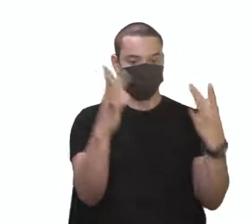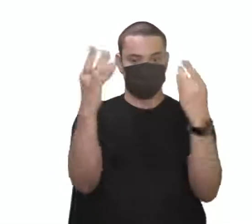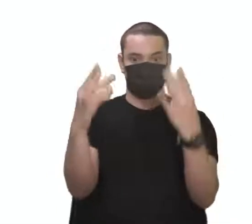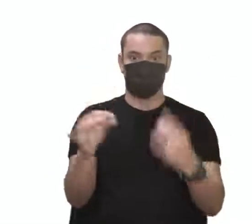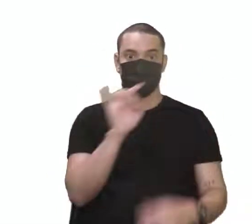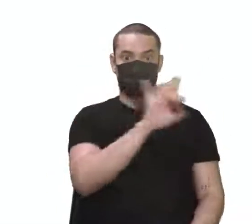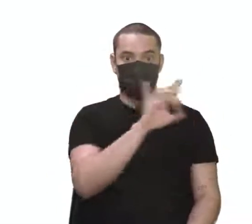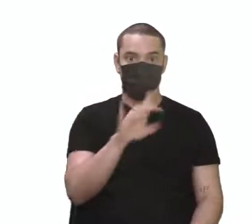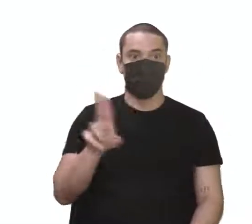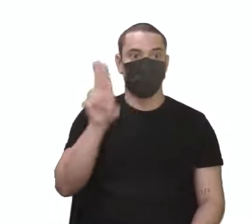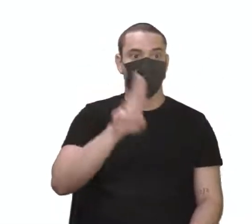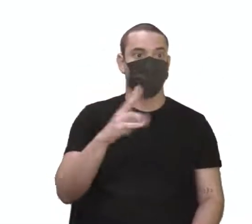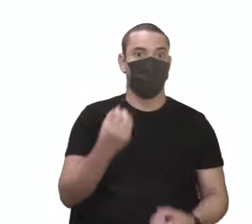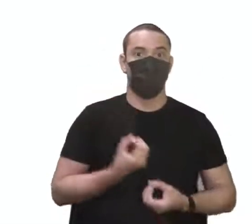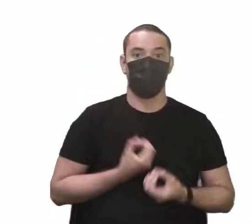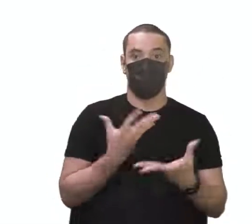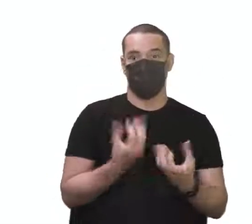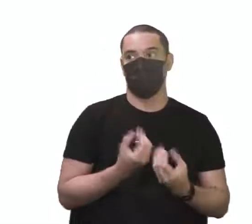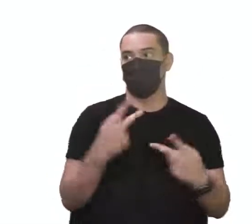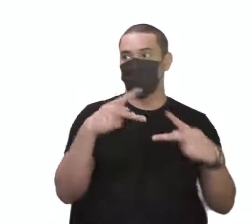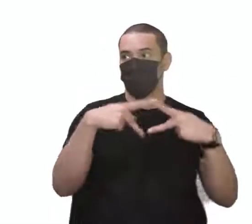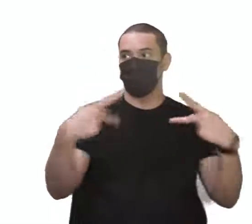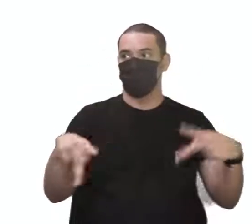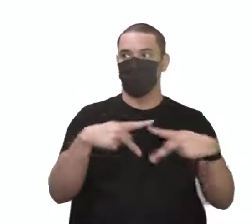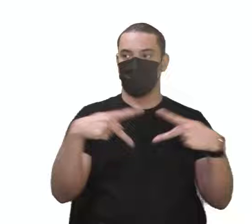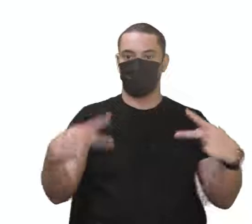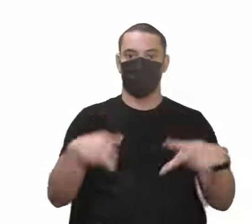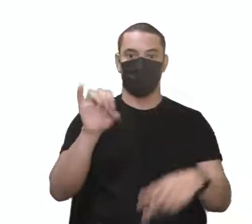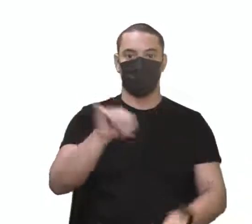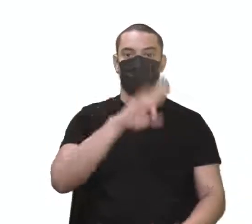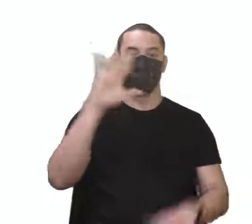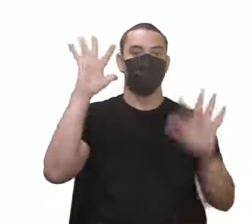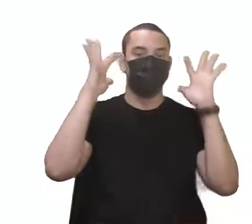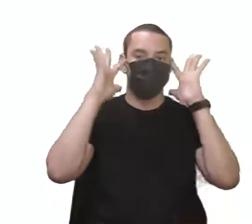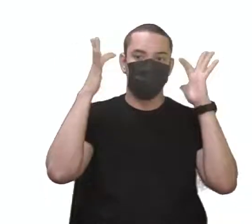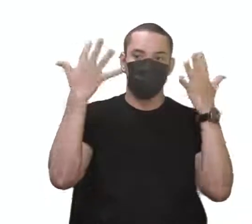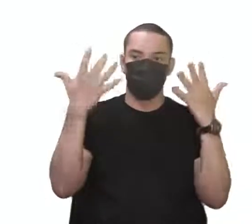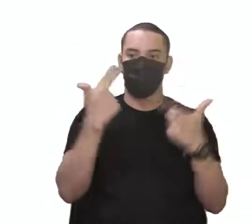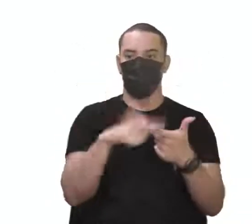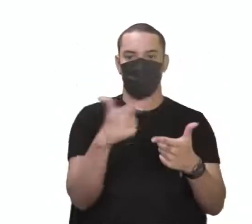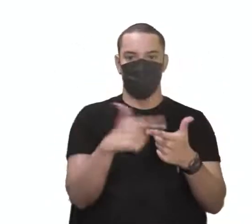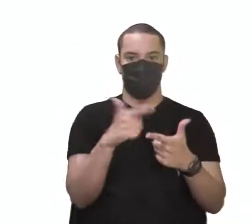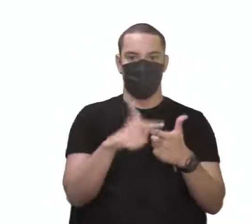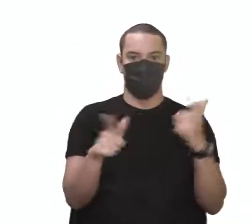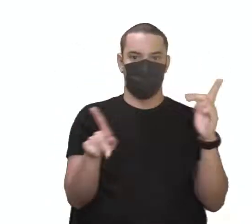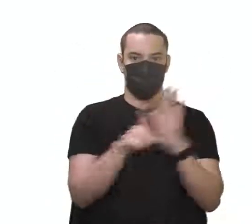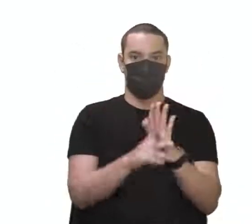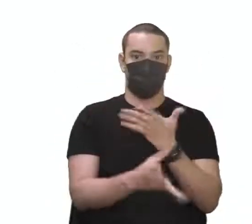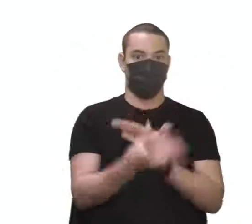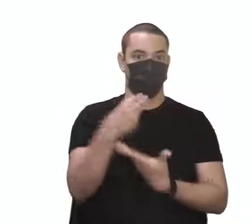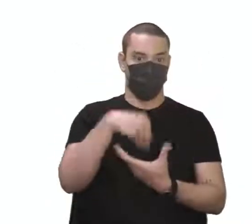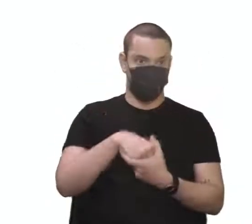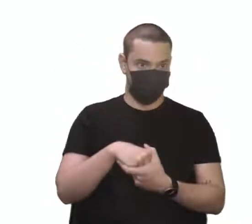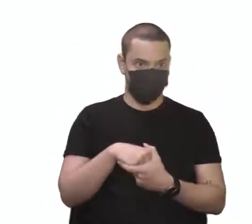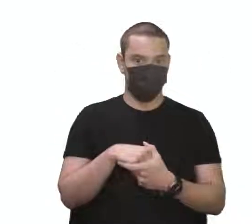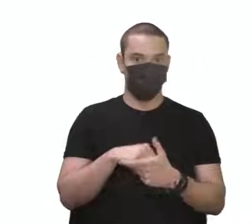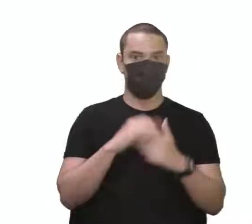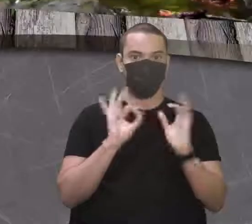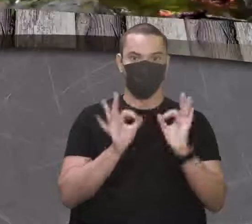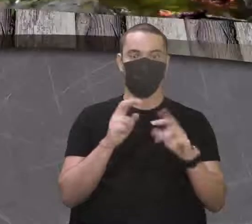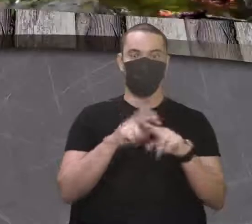vai ser utilizado então para produzir uma proteína ou resolver um determinado problema em questão.